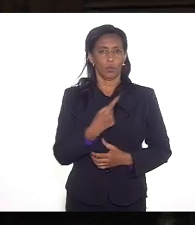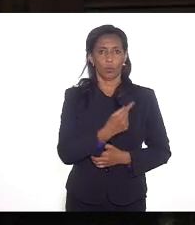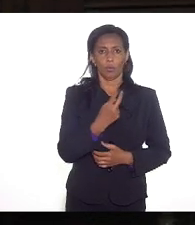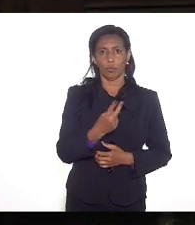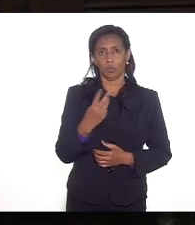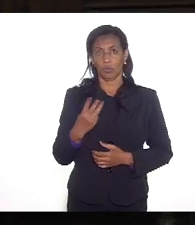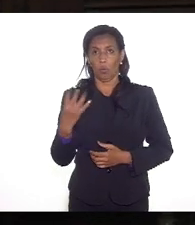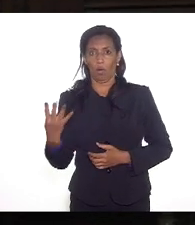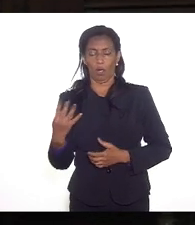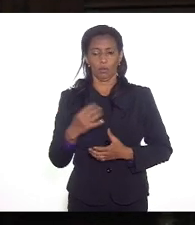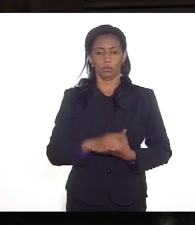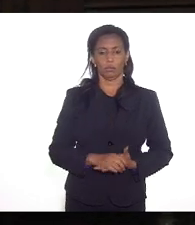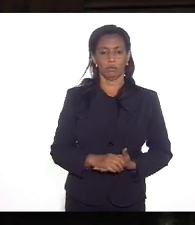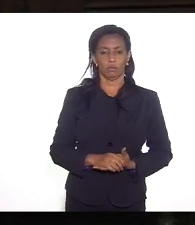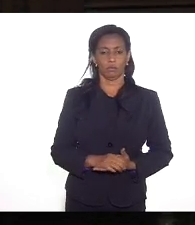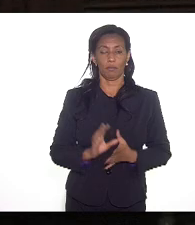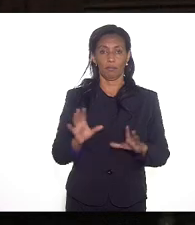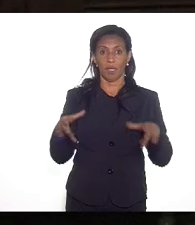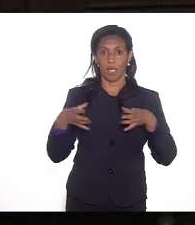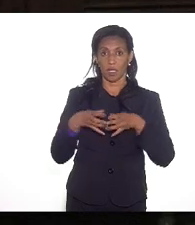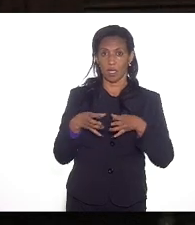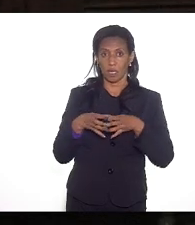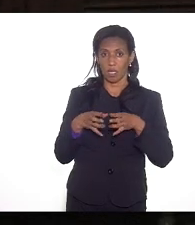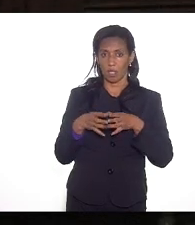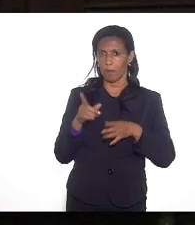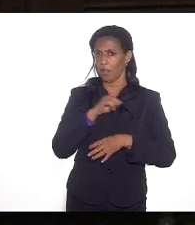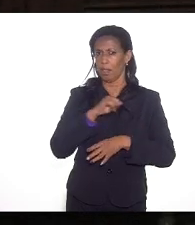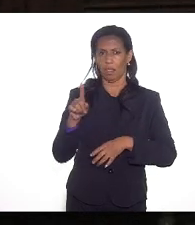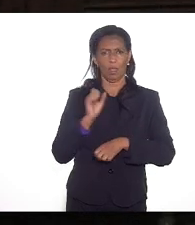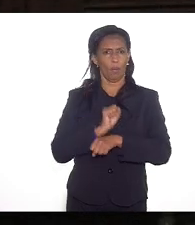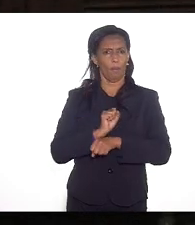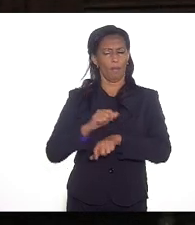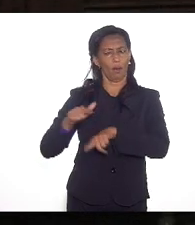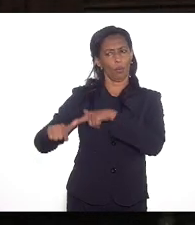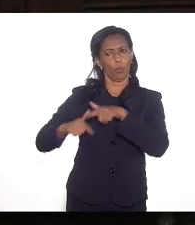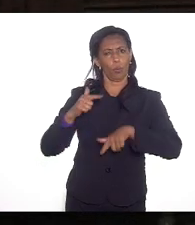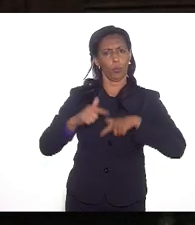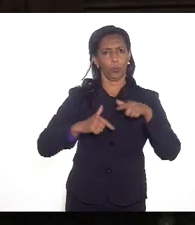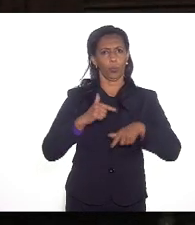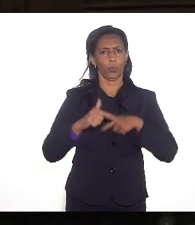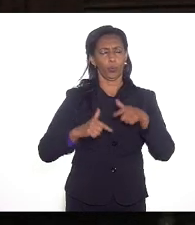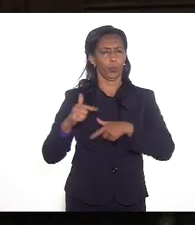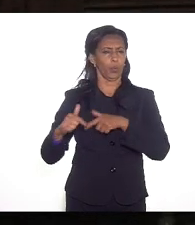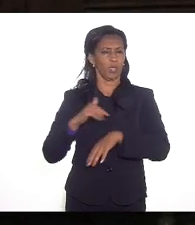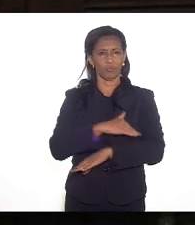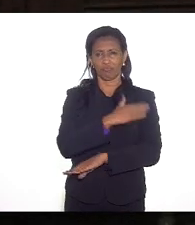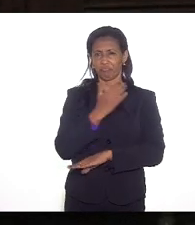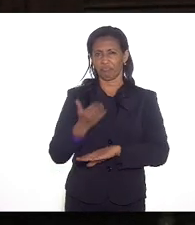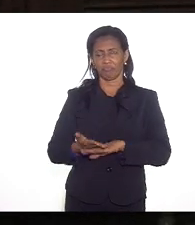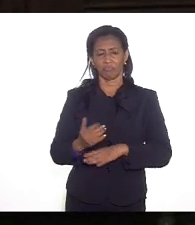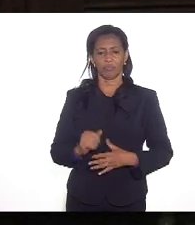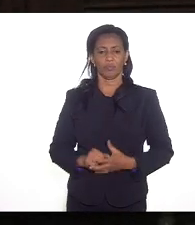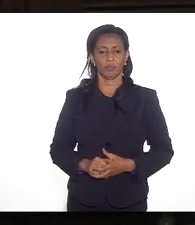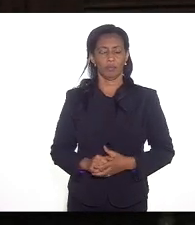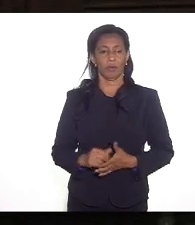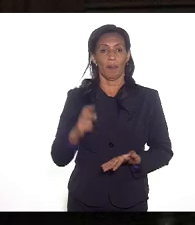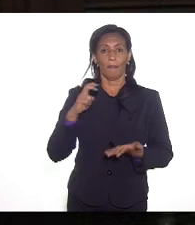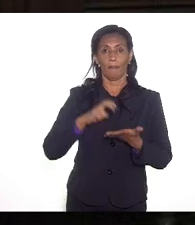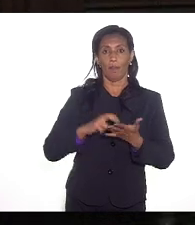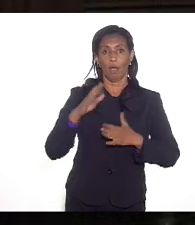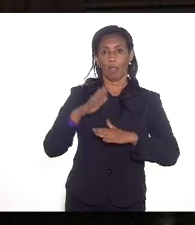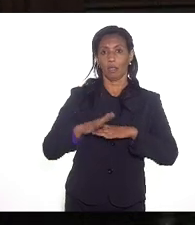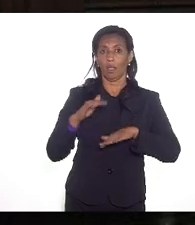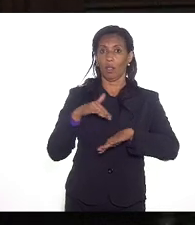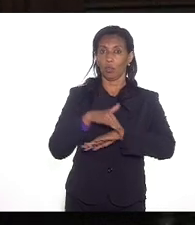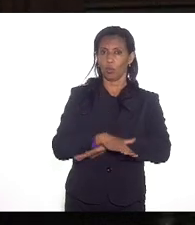uma duas três quatro horas minha equipe não para de trabalhar o tempo inteiro sala direto é de manhã